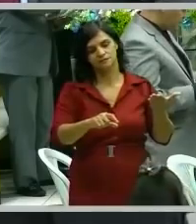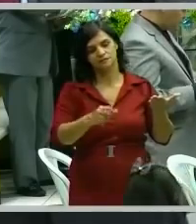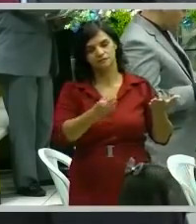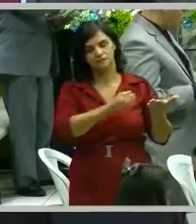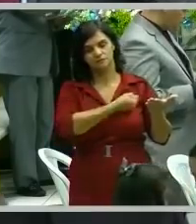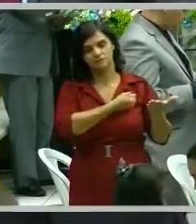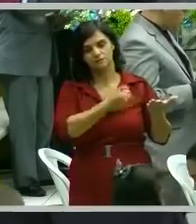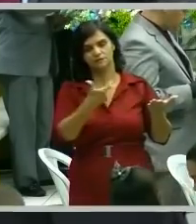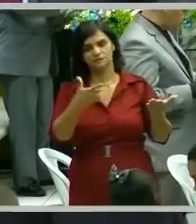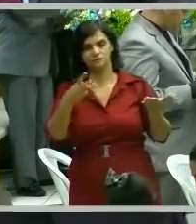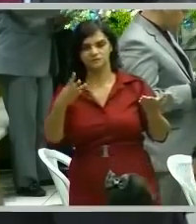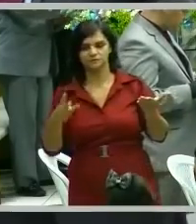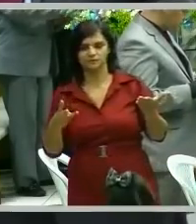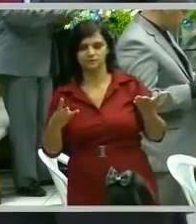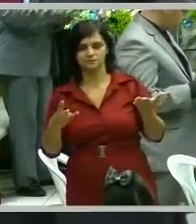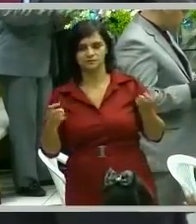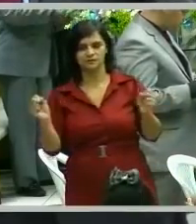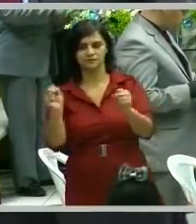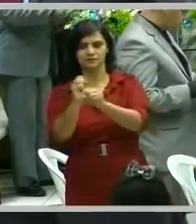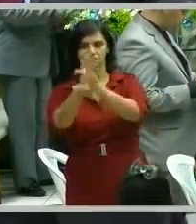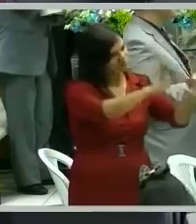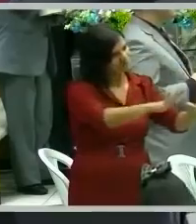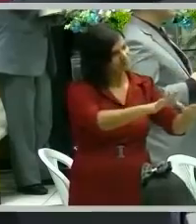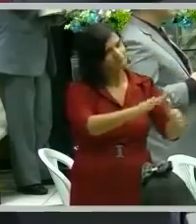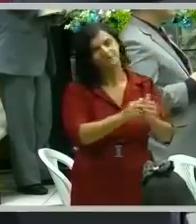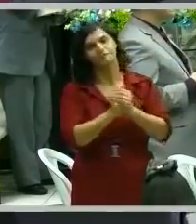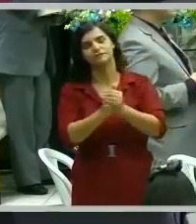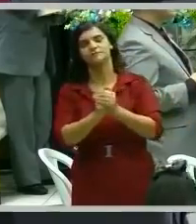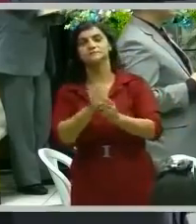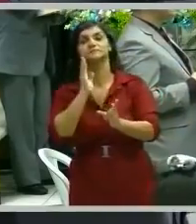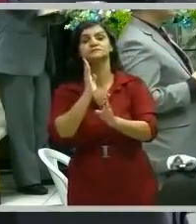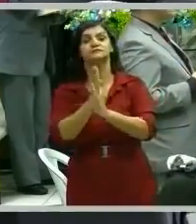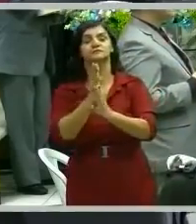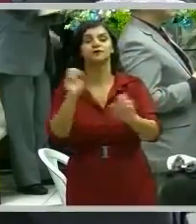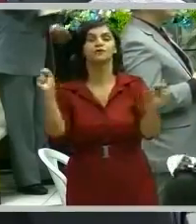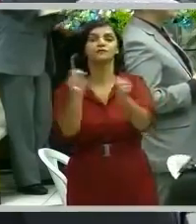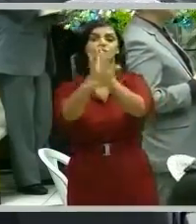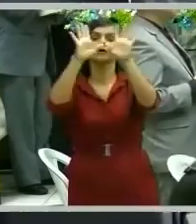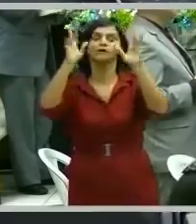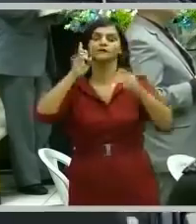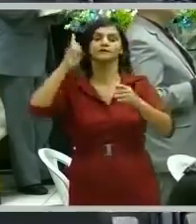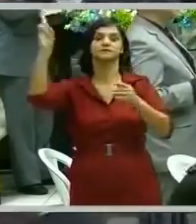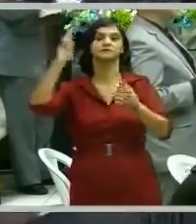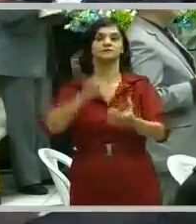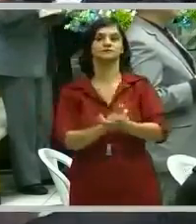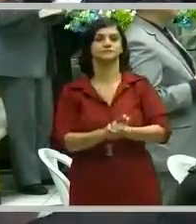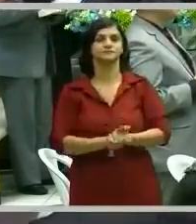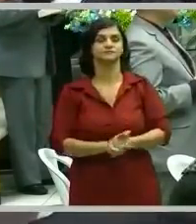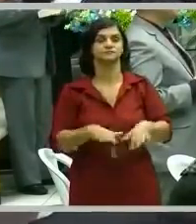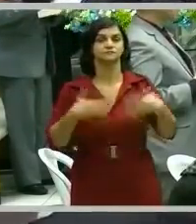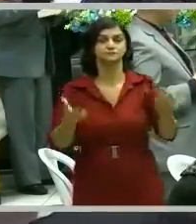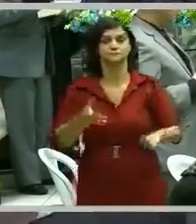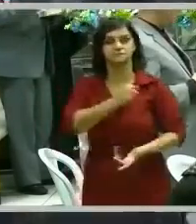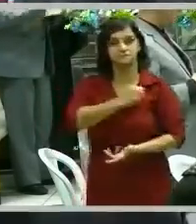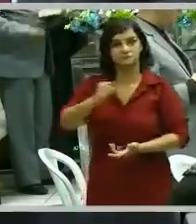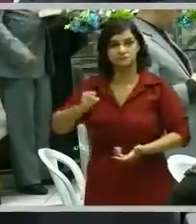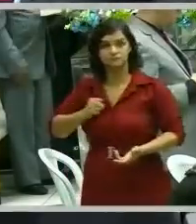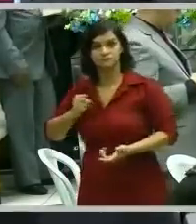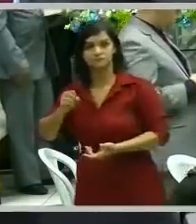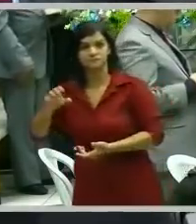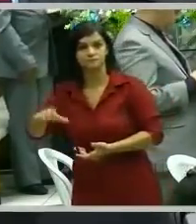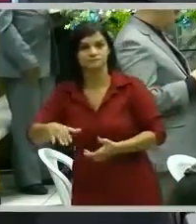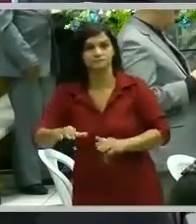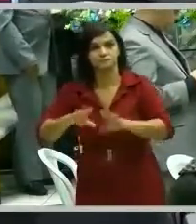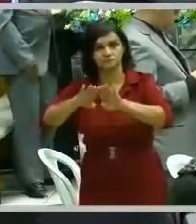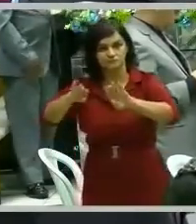número 13. Glória a Deus. Quem achou, diga glória a Deus nesta noite. Então Samuel tomou